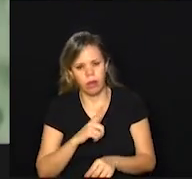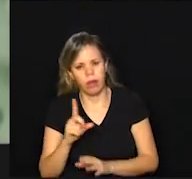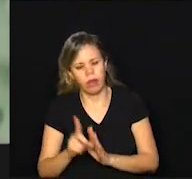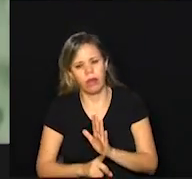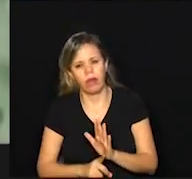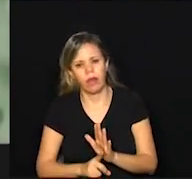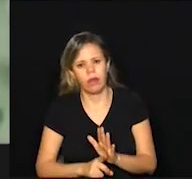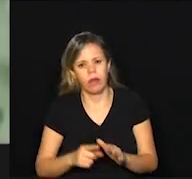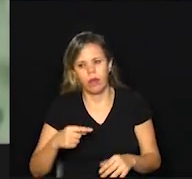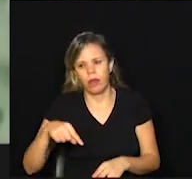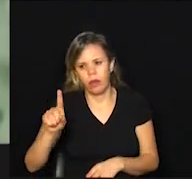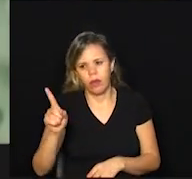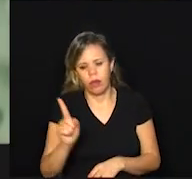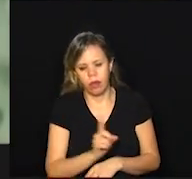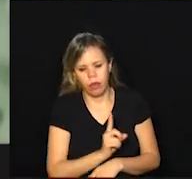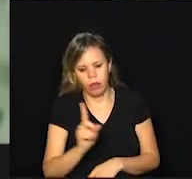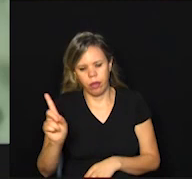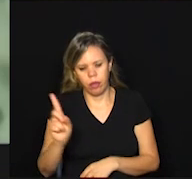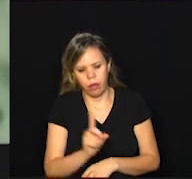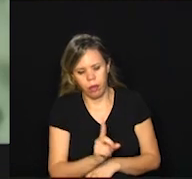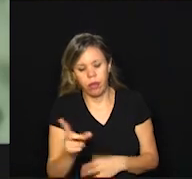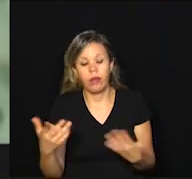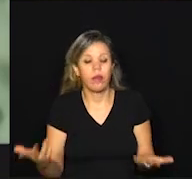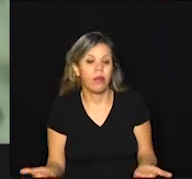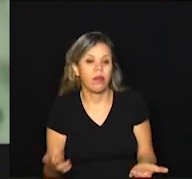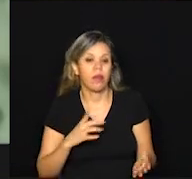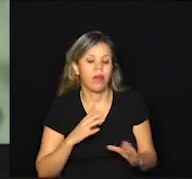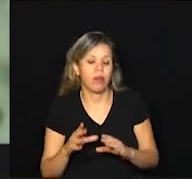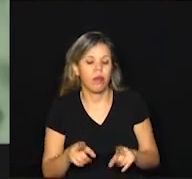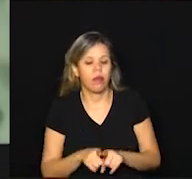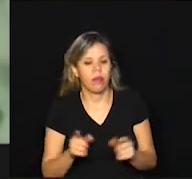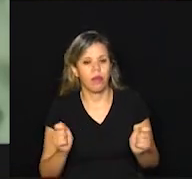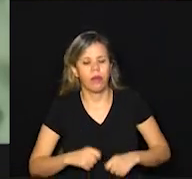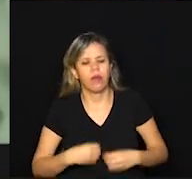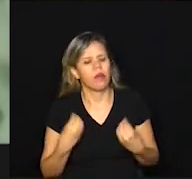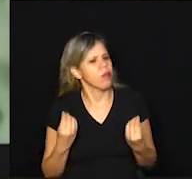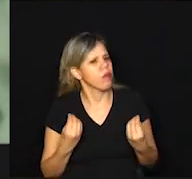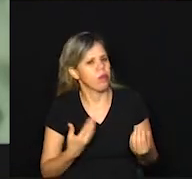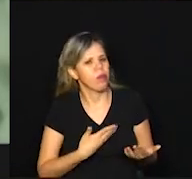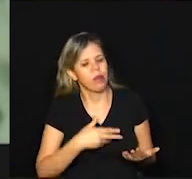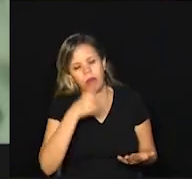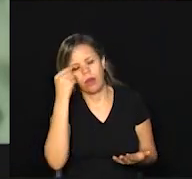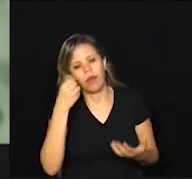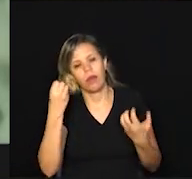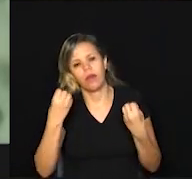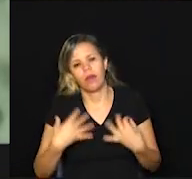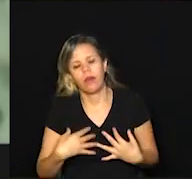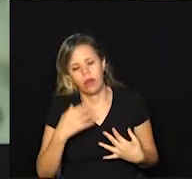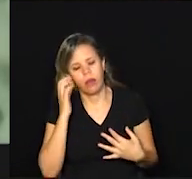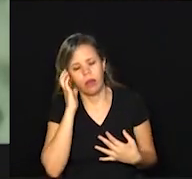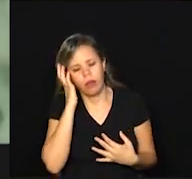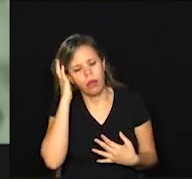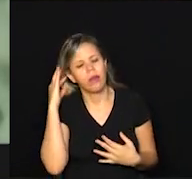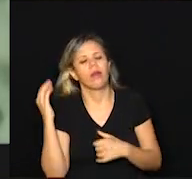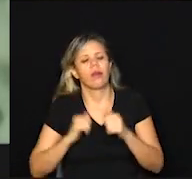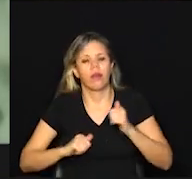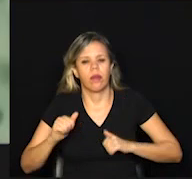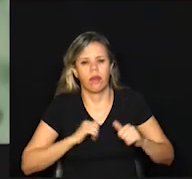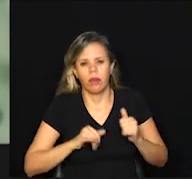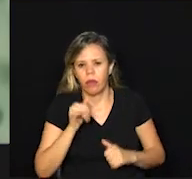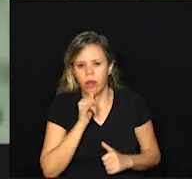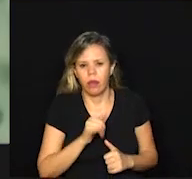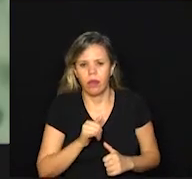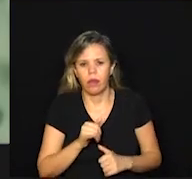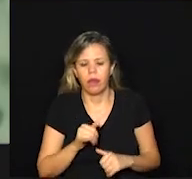direito ao ir e vir e como que o poder público dessa cidade explica essa ansiedade por